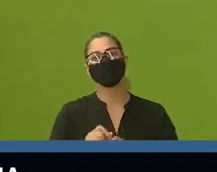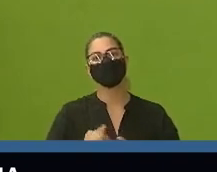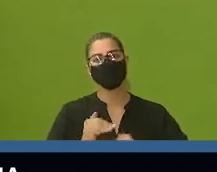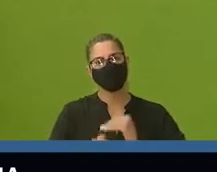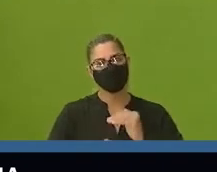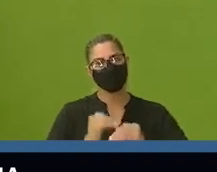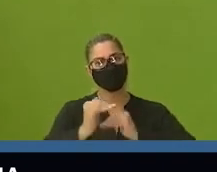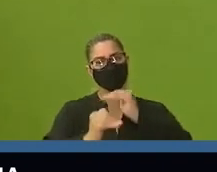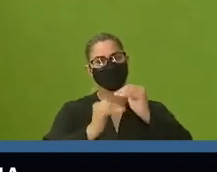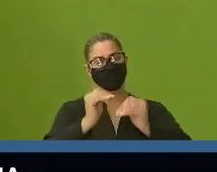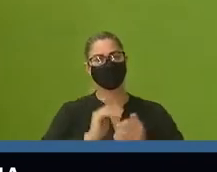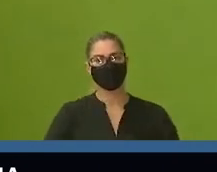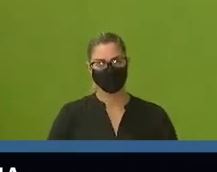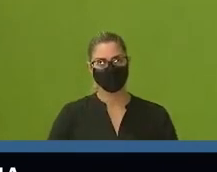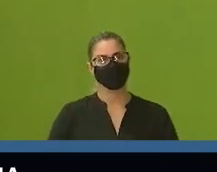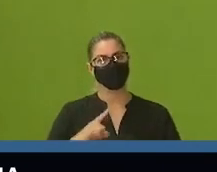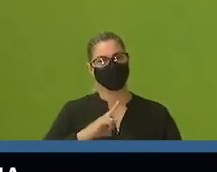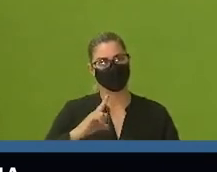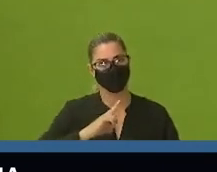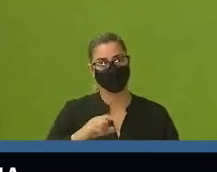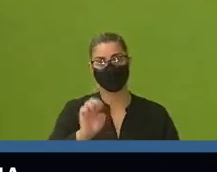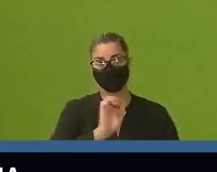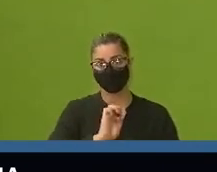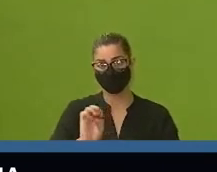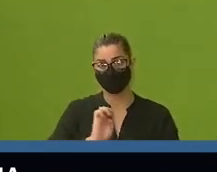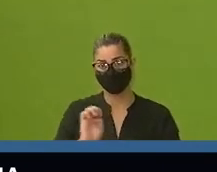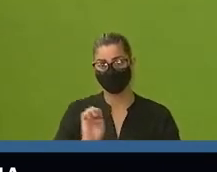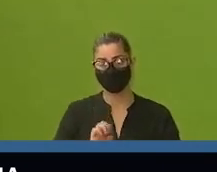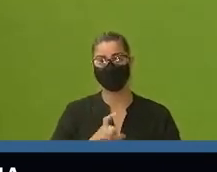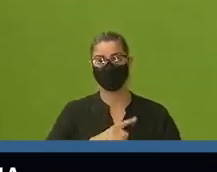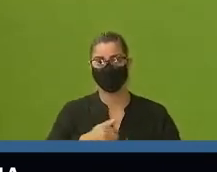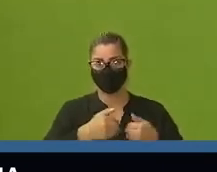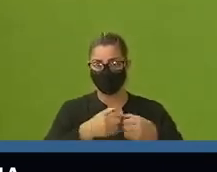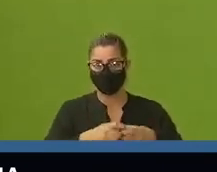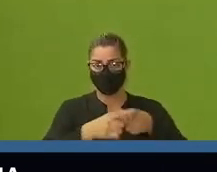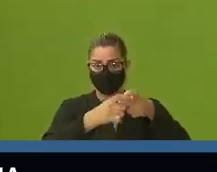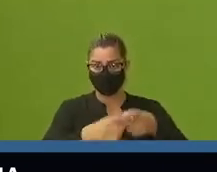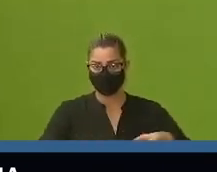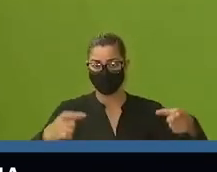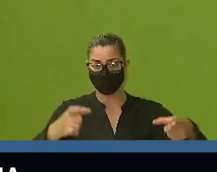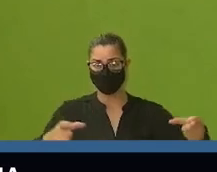o estado que tem maior hoje